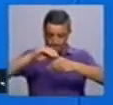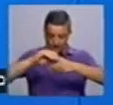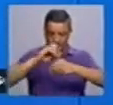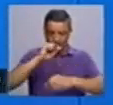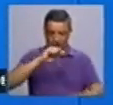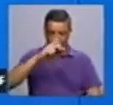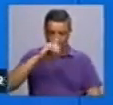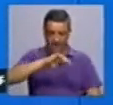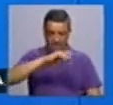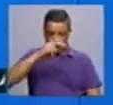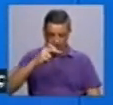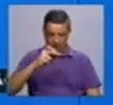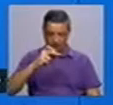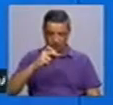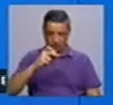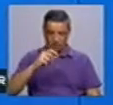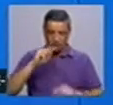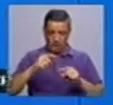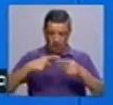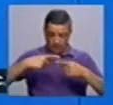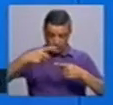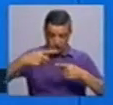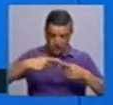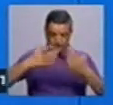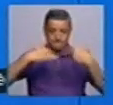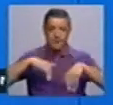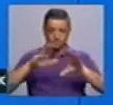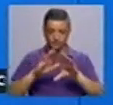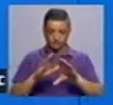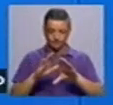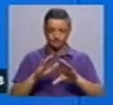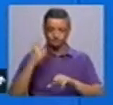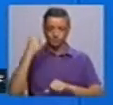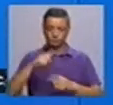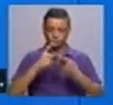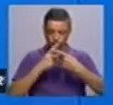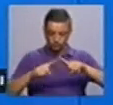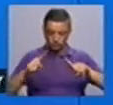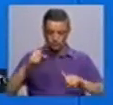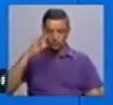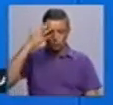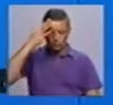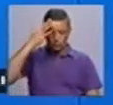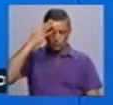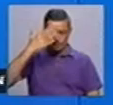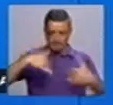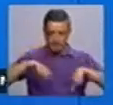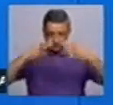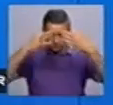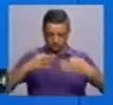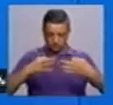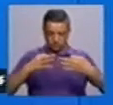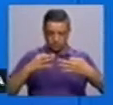73,5 km por segundo por megaparsec. Isto pode não parecer muito em termos da diferença dos números, mas o que é certo é que é, para